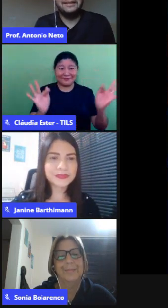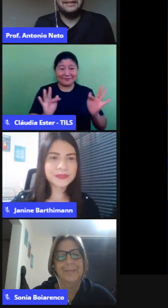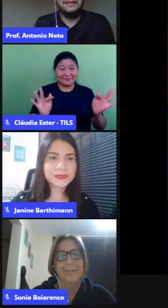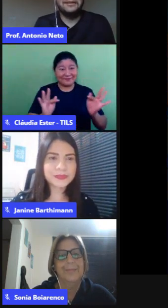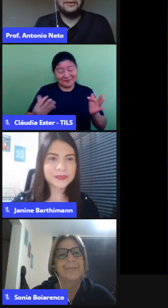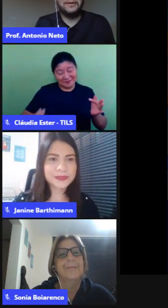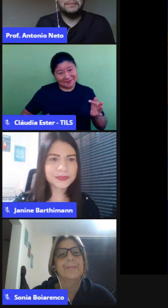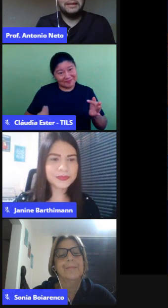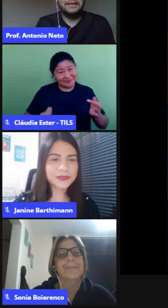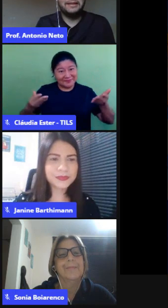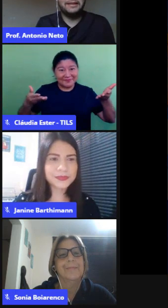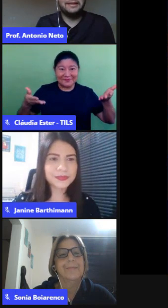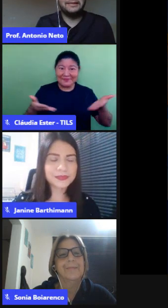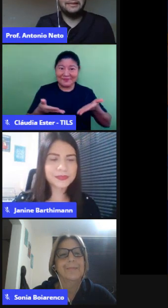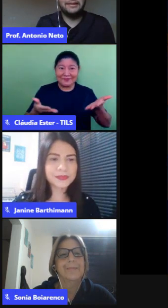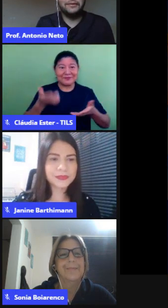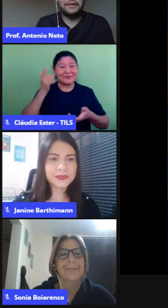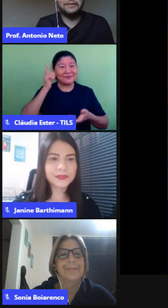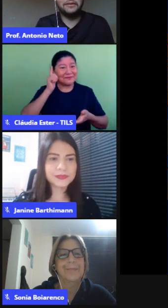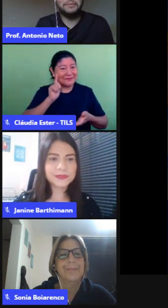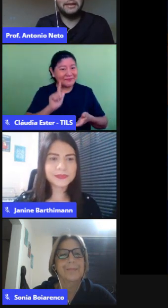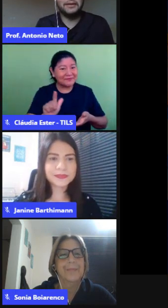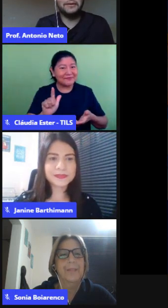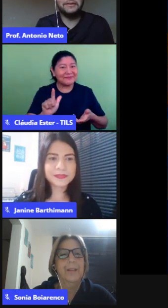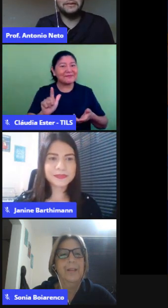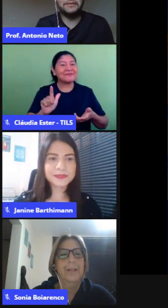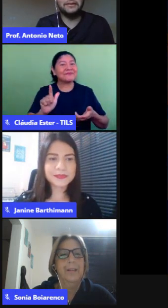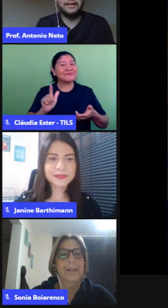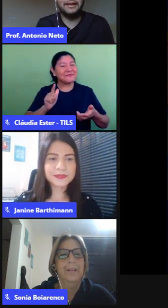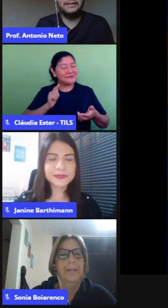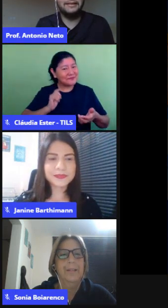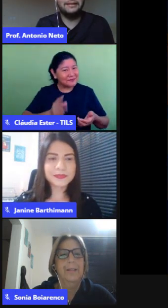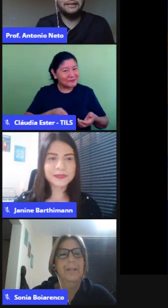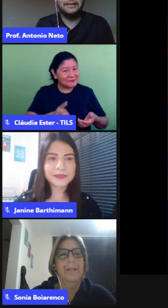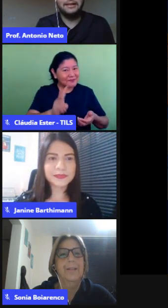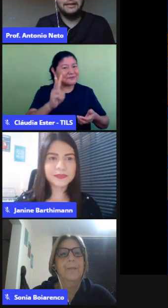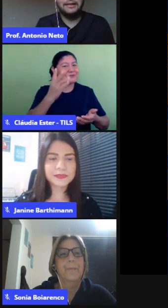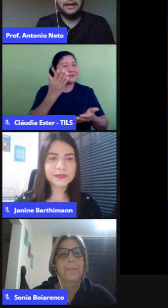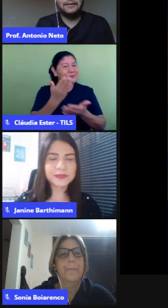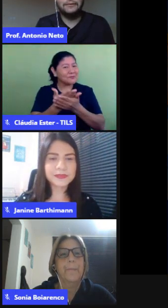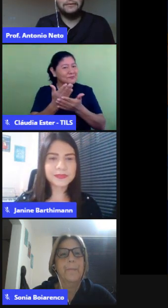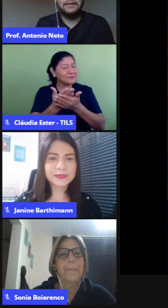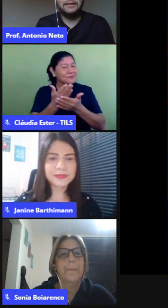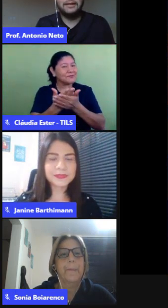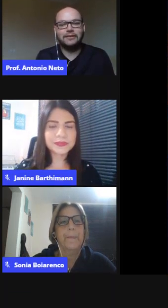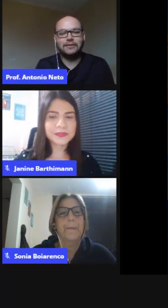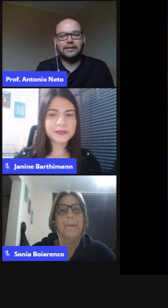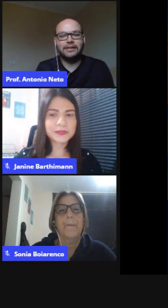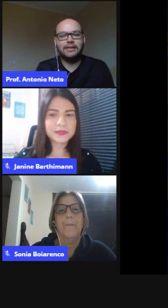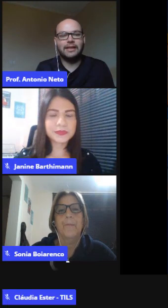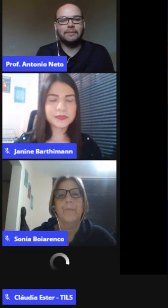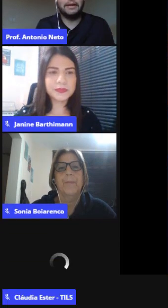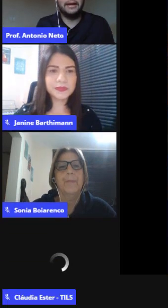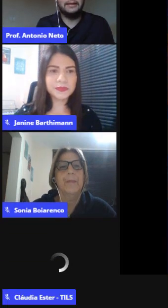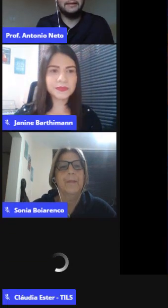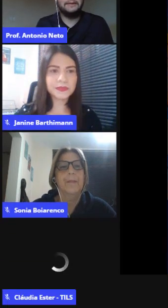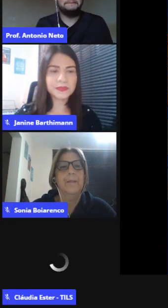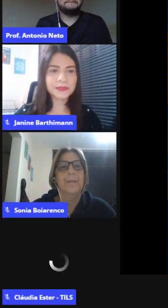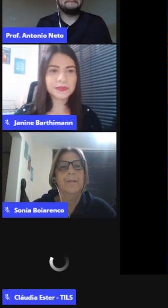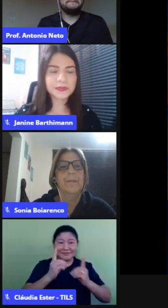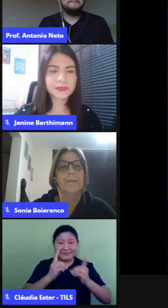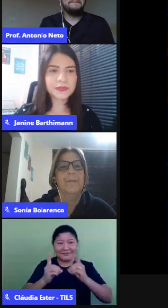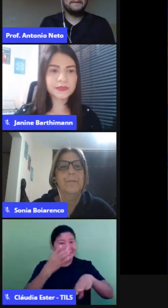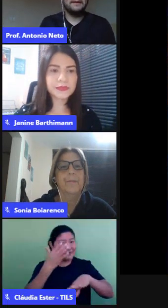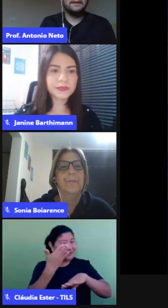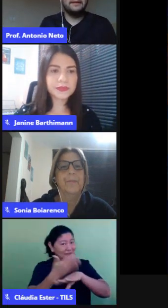aqui novamente nessas reflexões pedagógicas online, diálogos entre a teoria e a